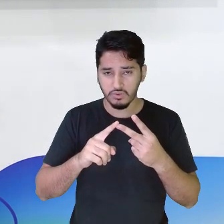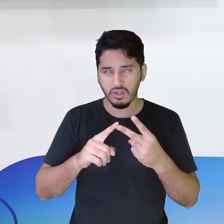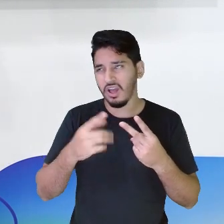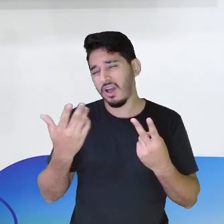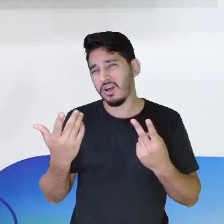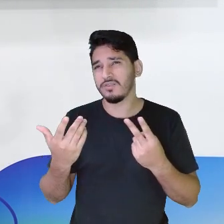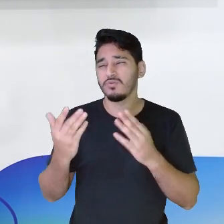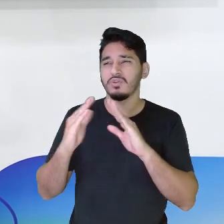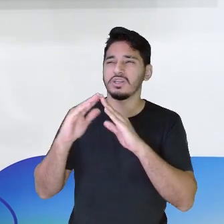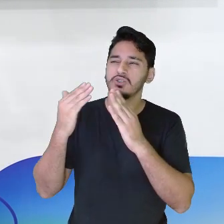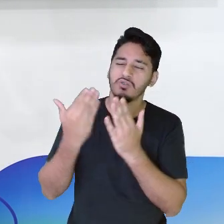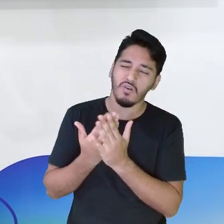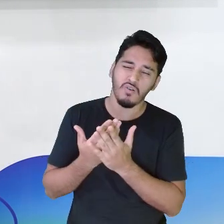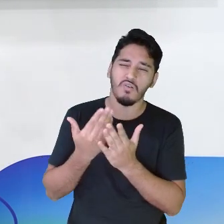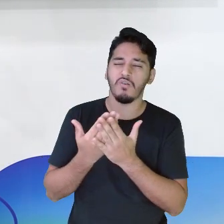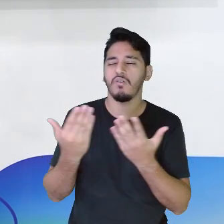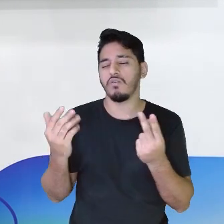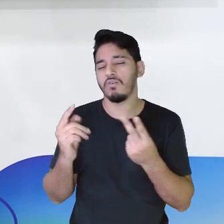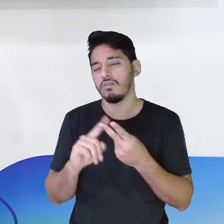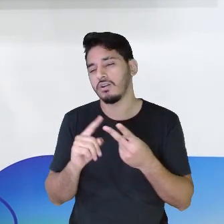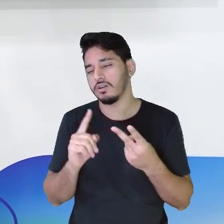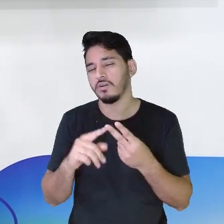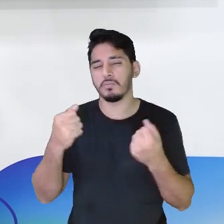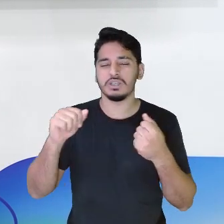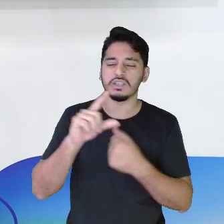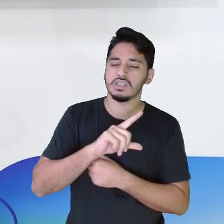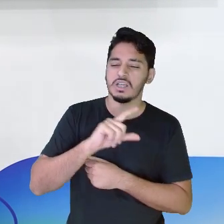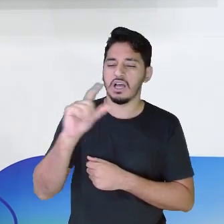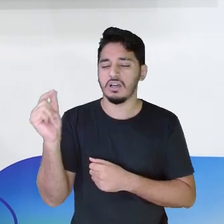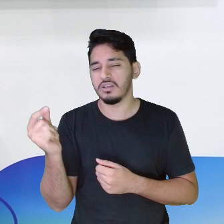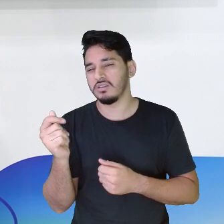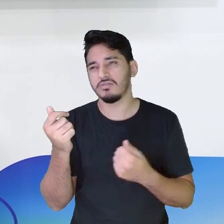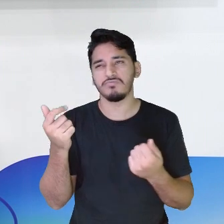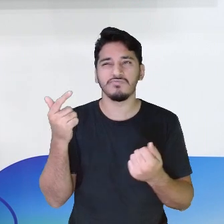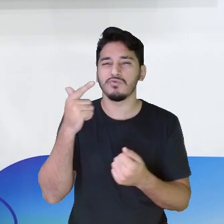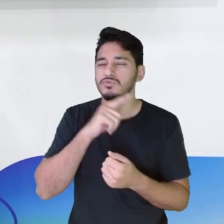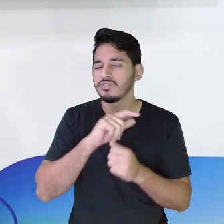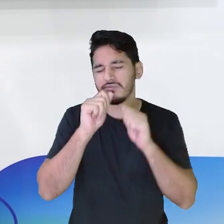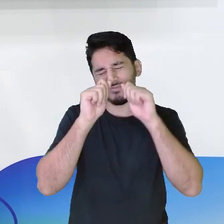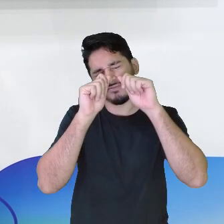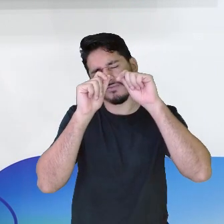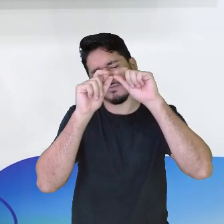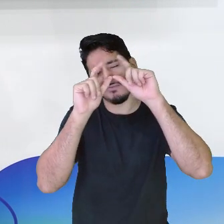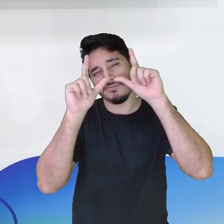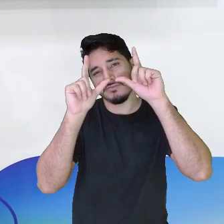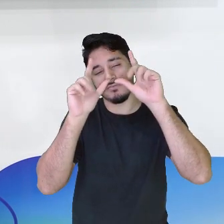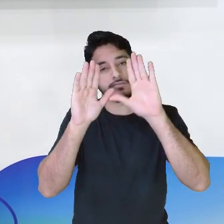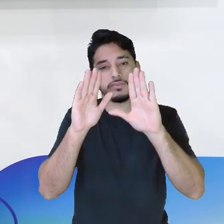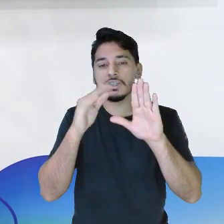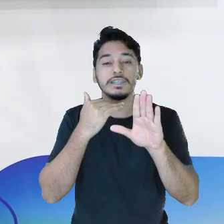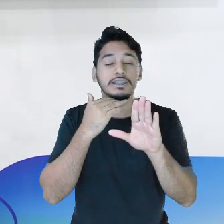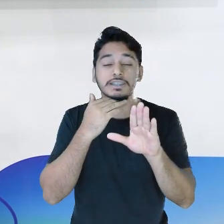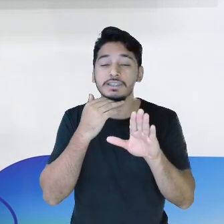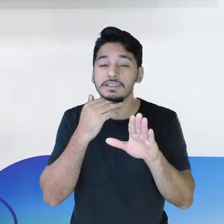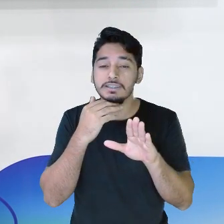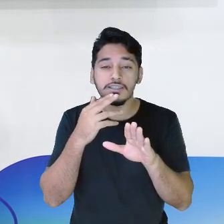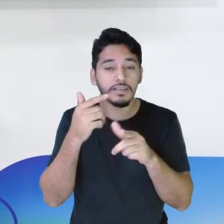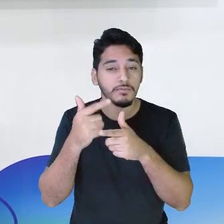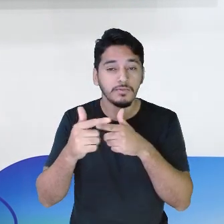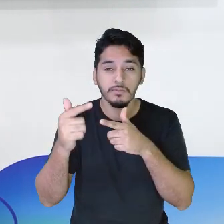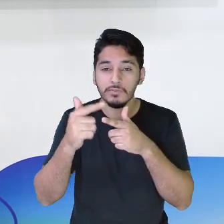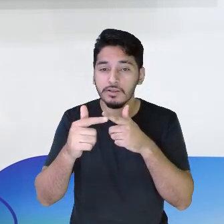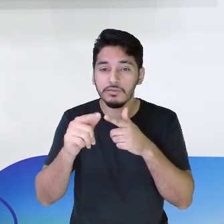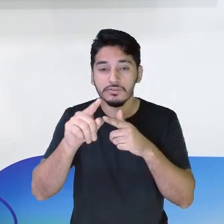escola, está assistindo aula, precisou sair, não conseguiu acordar na hora? Sem problema. Você também